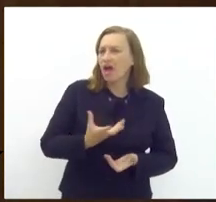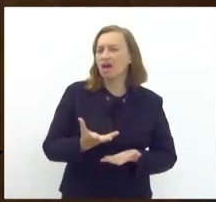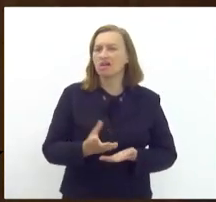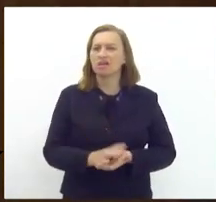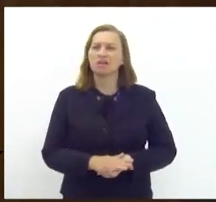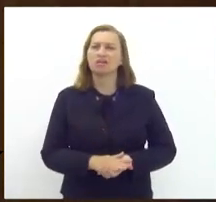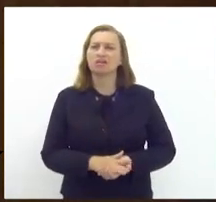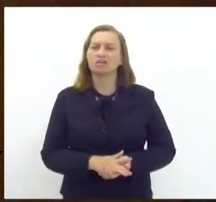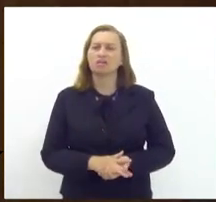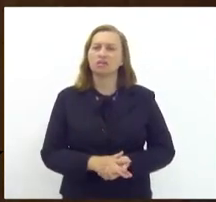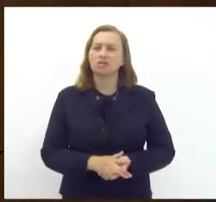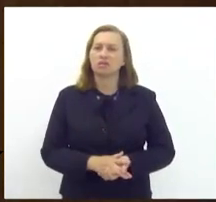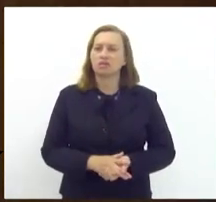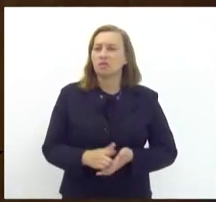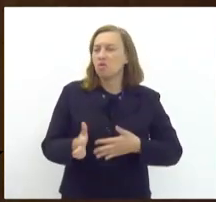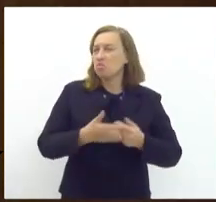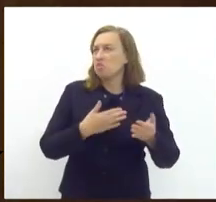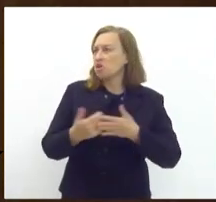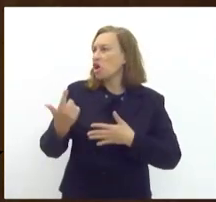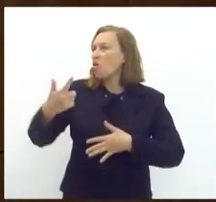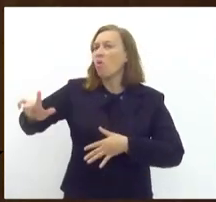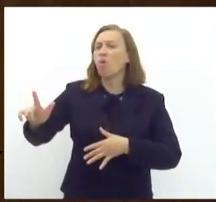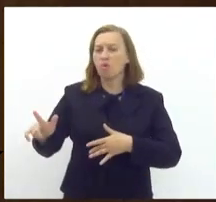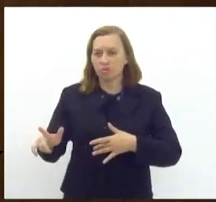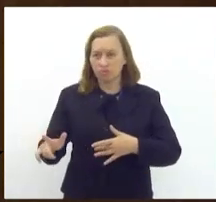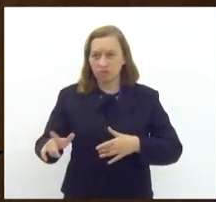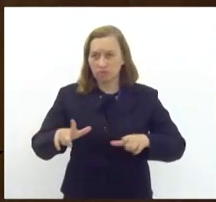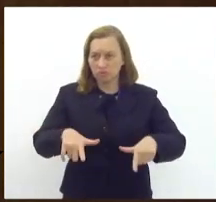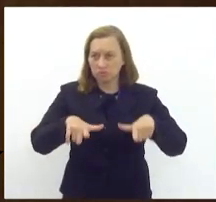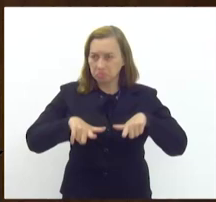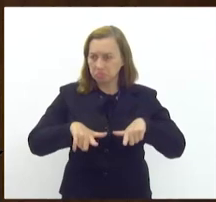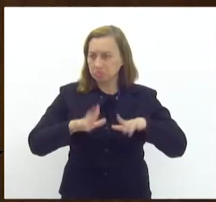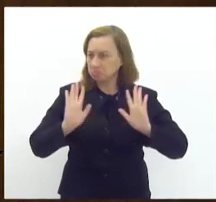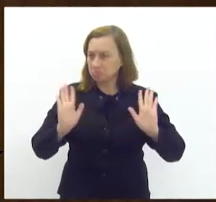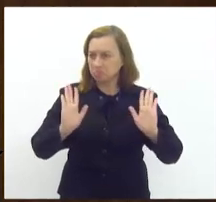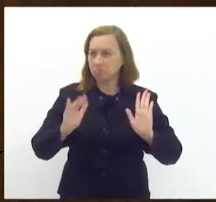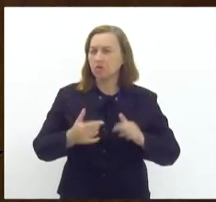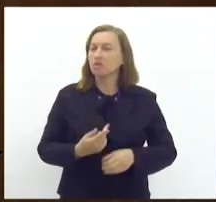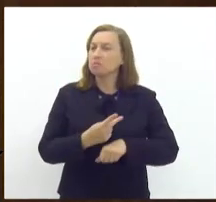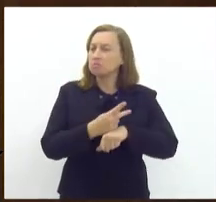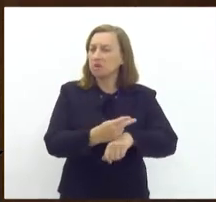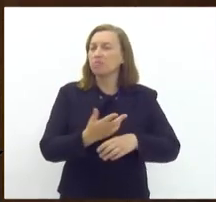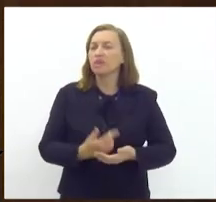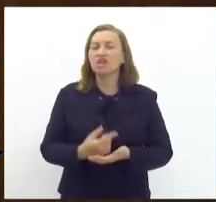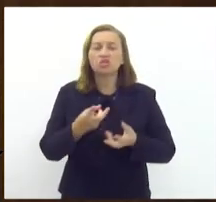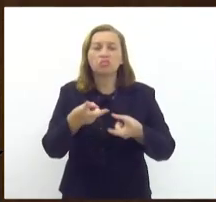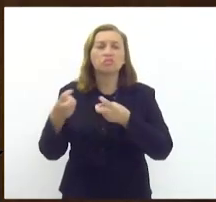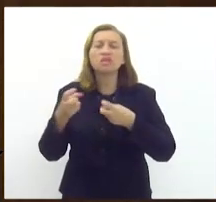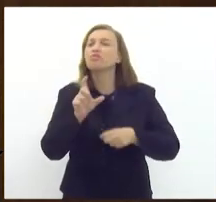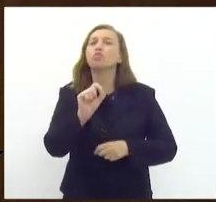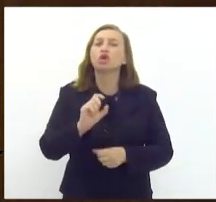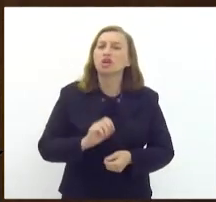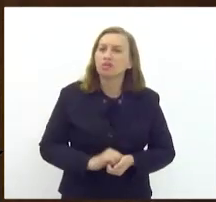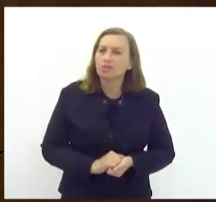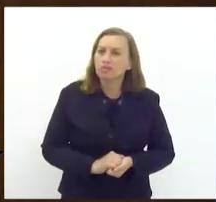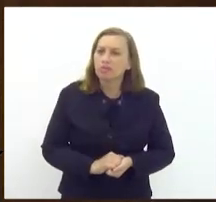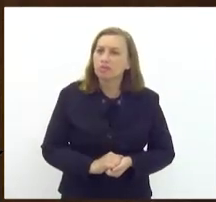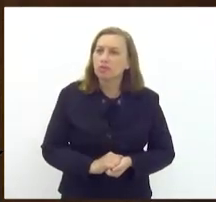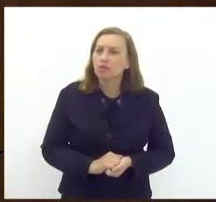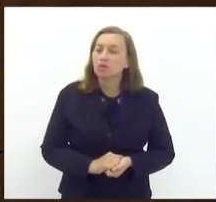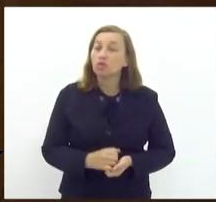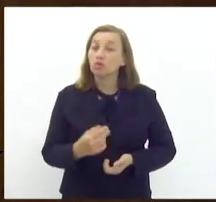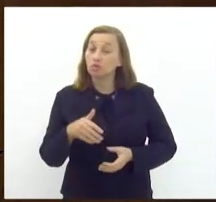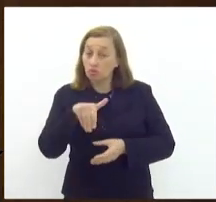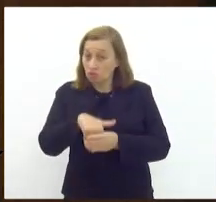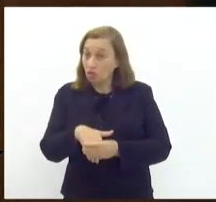sobre qualquer outra condecoração a gente verifique no nosso